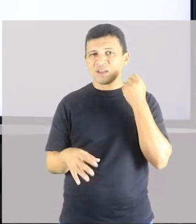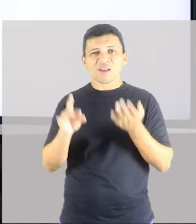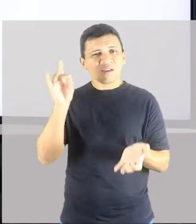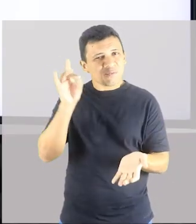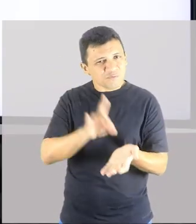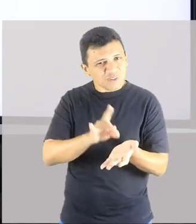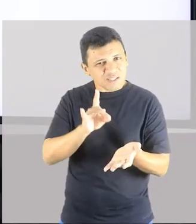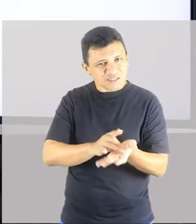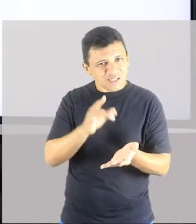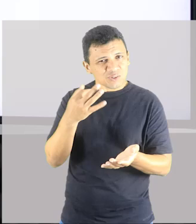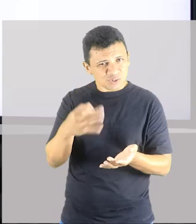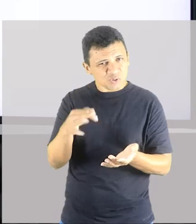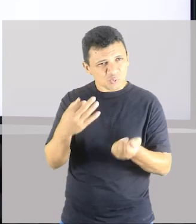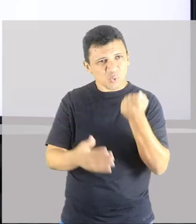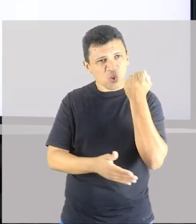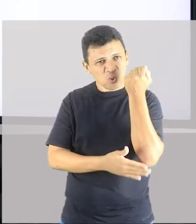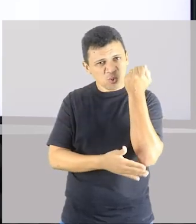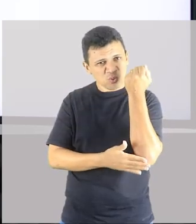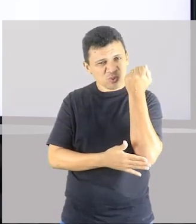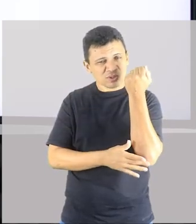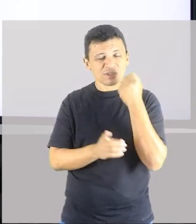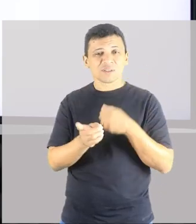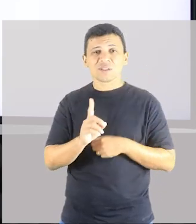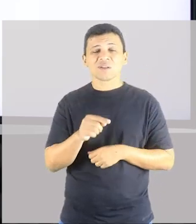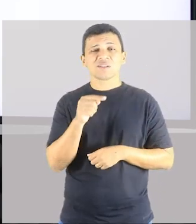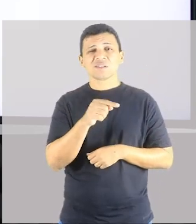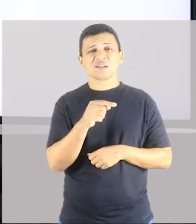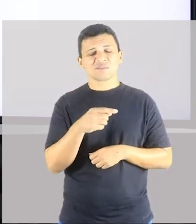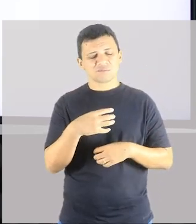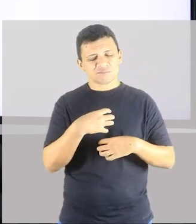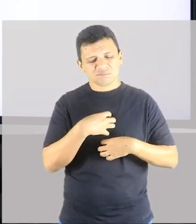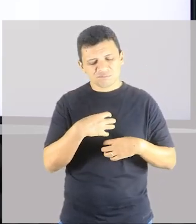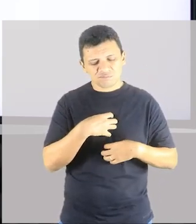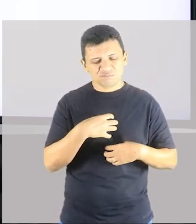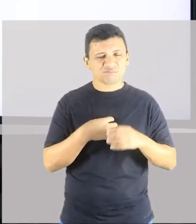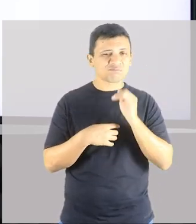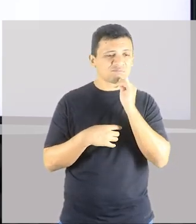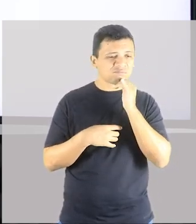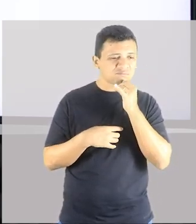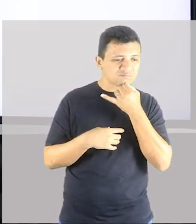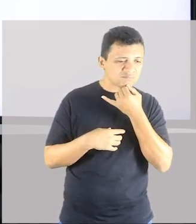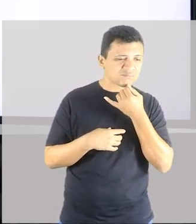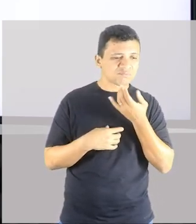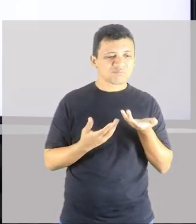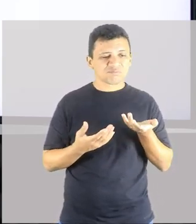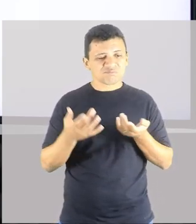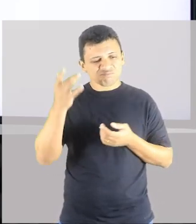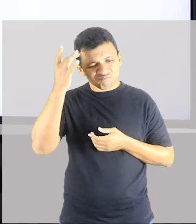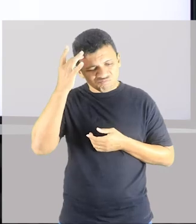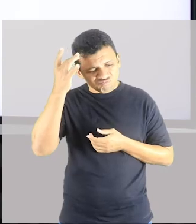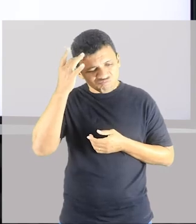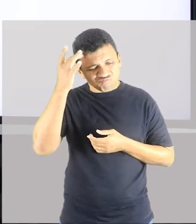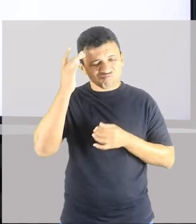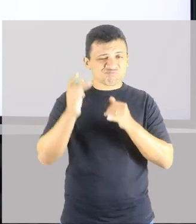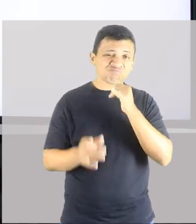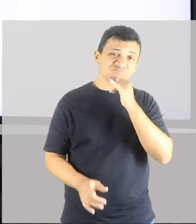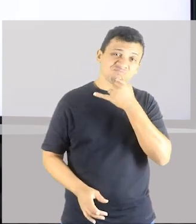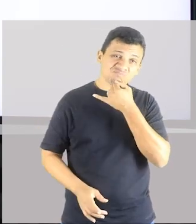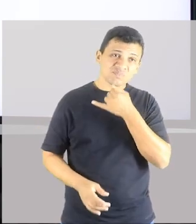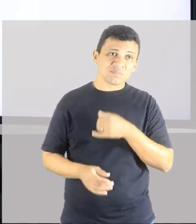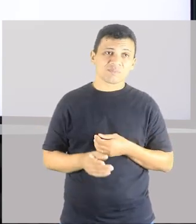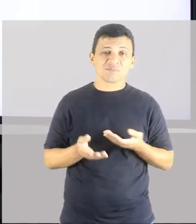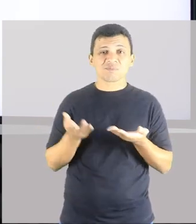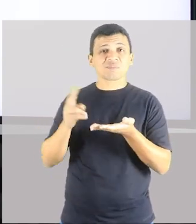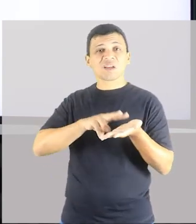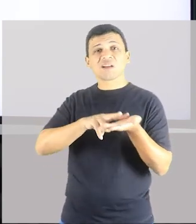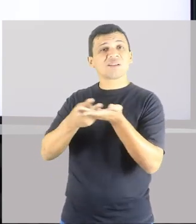dor na parte do corpo humano. Quer dizer que ele está se sentindo ressentido com alguma coisa, que ele ficou chateado com alguma coisa. Olha